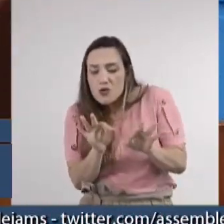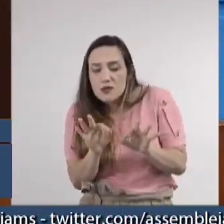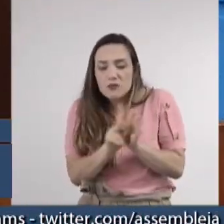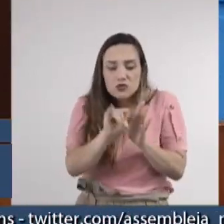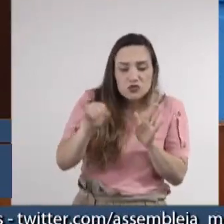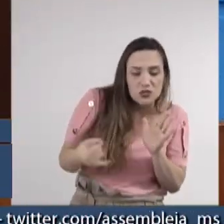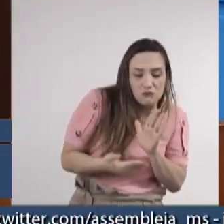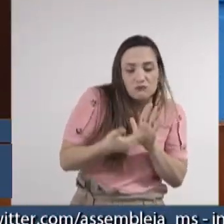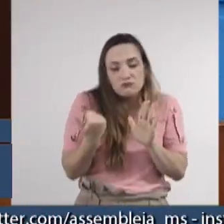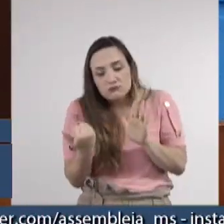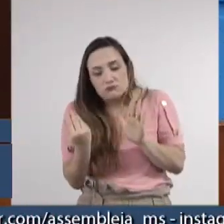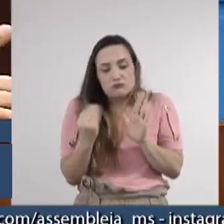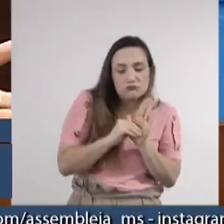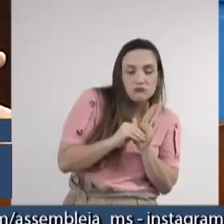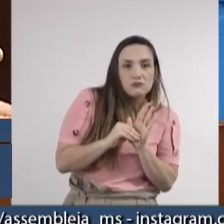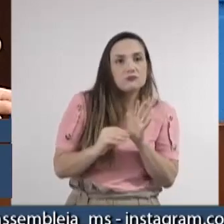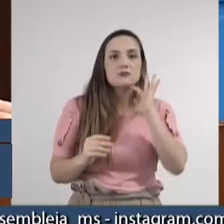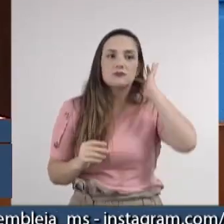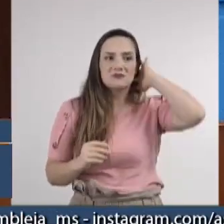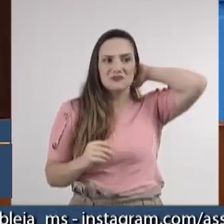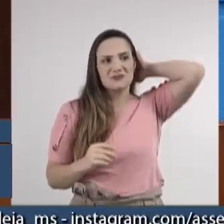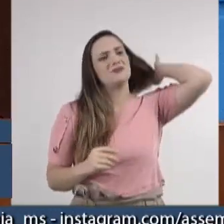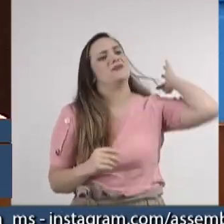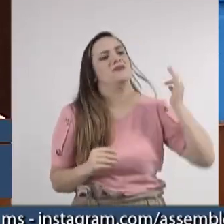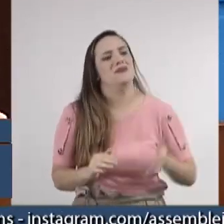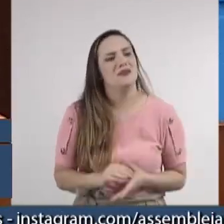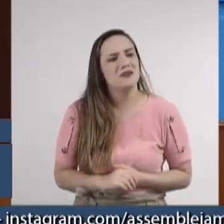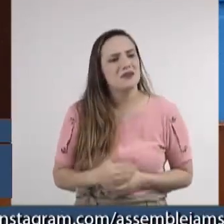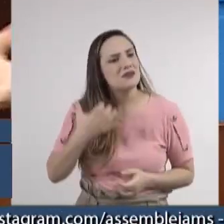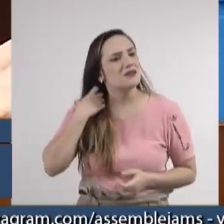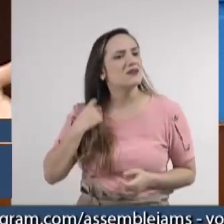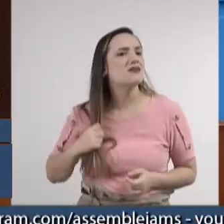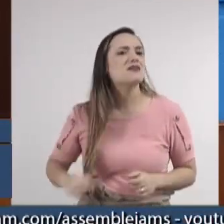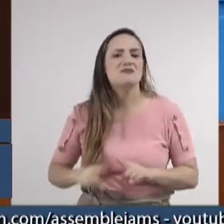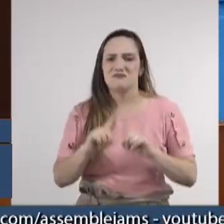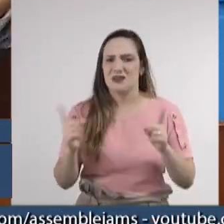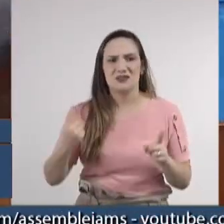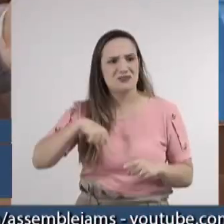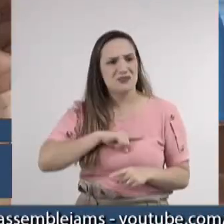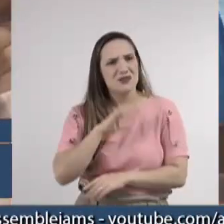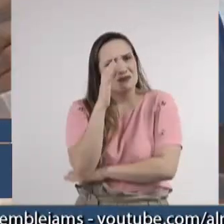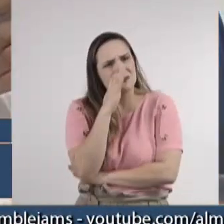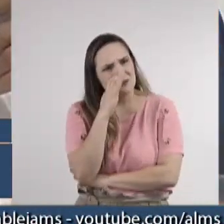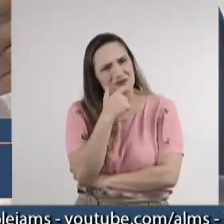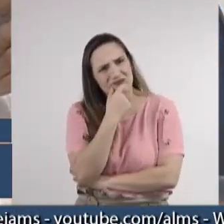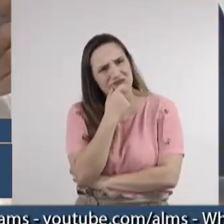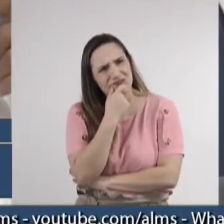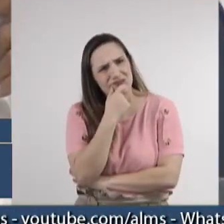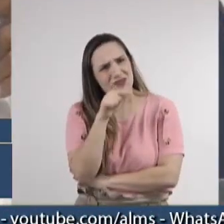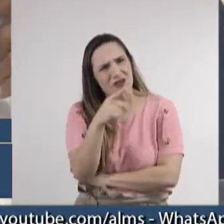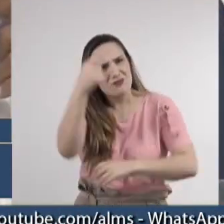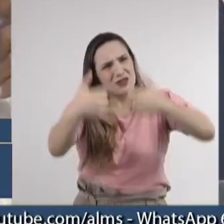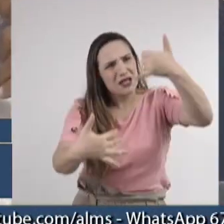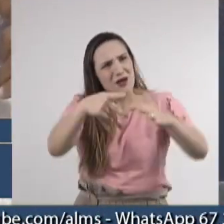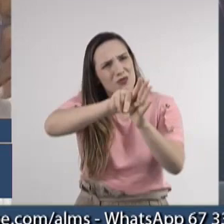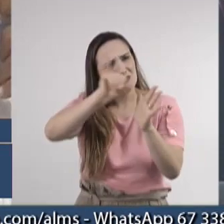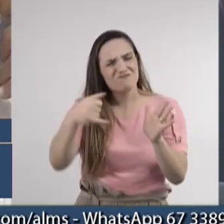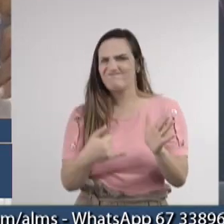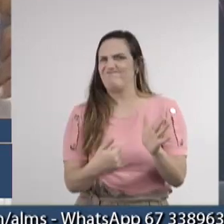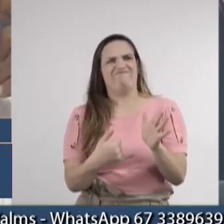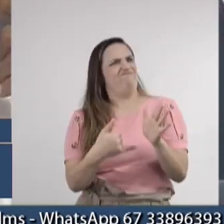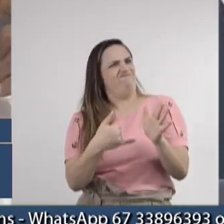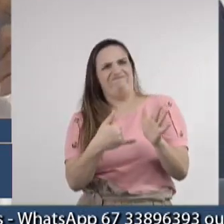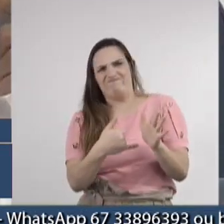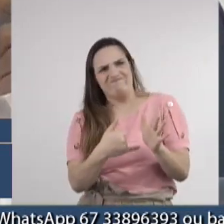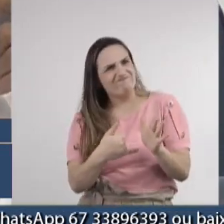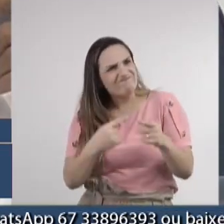projetos, retirar ou não. E o que nós ouvimos aqui não agradou, pelo contrário, frustrou os objetivos